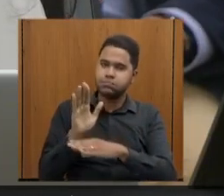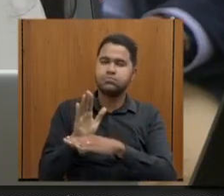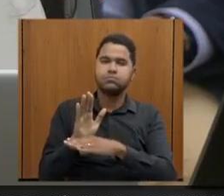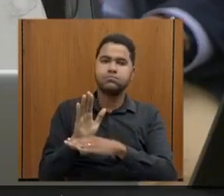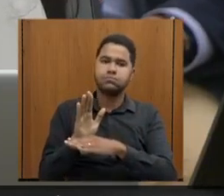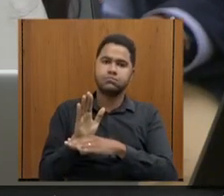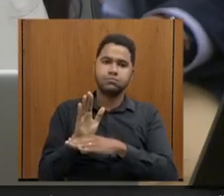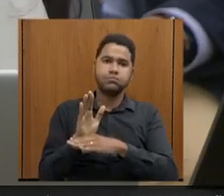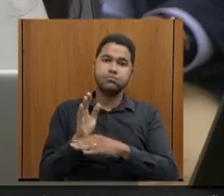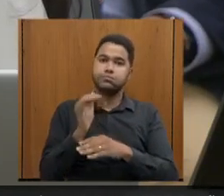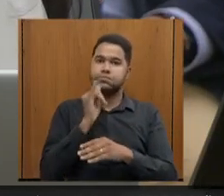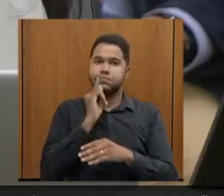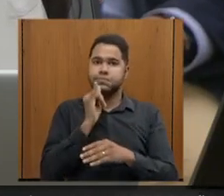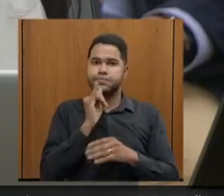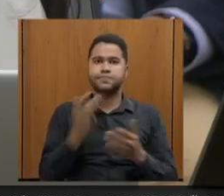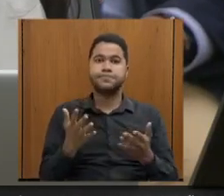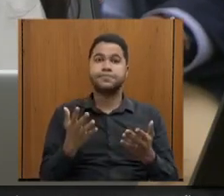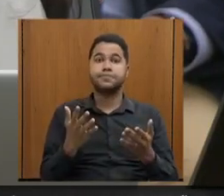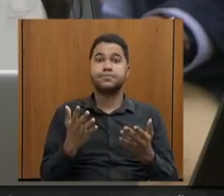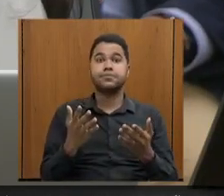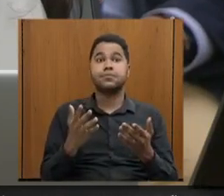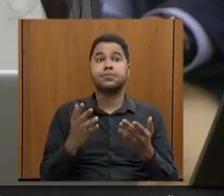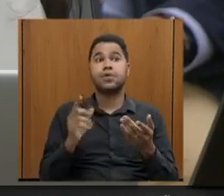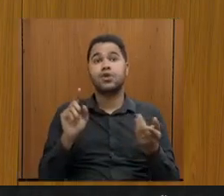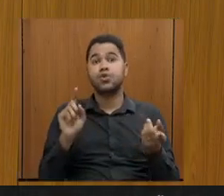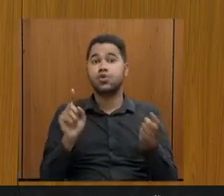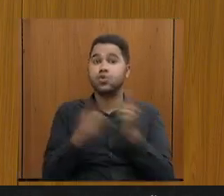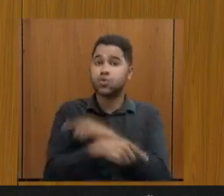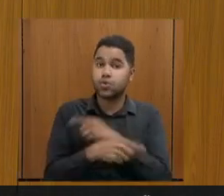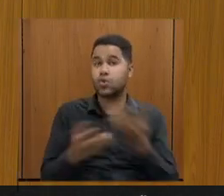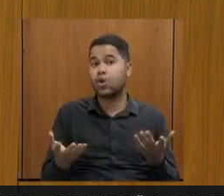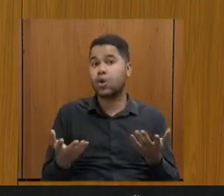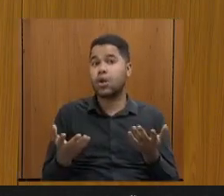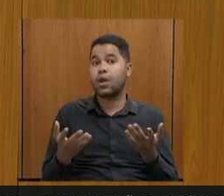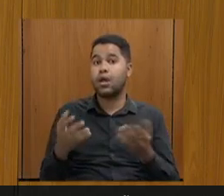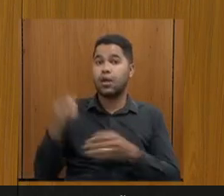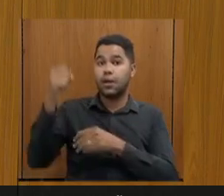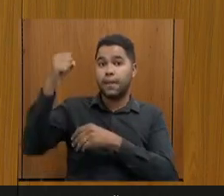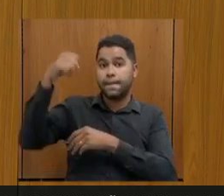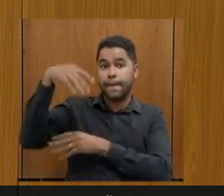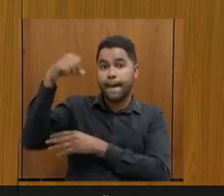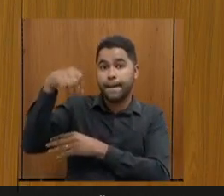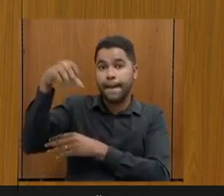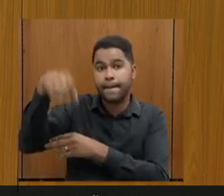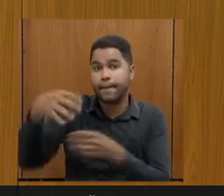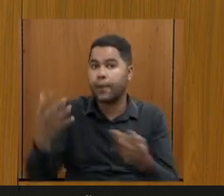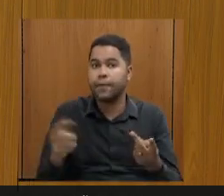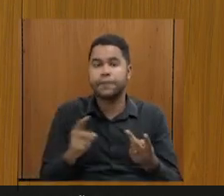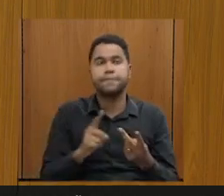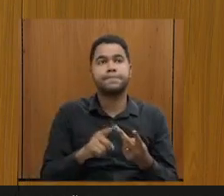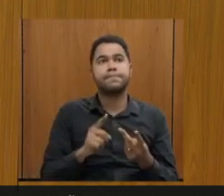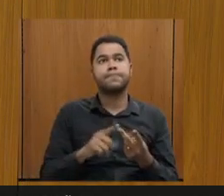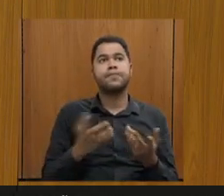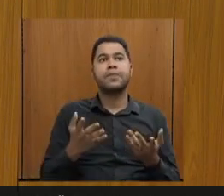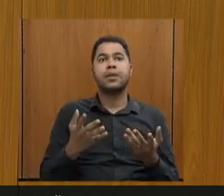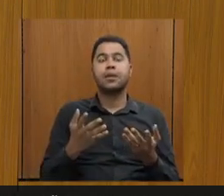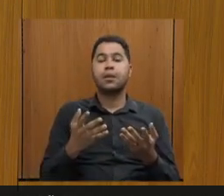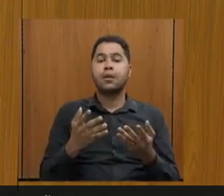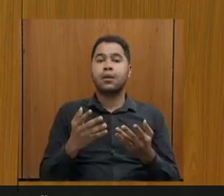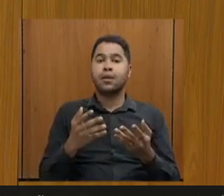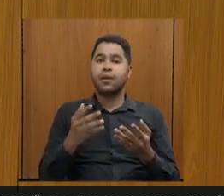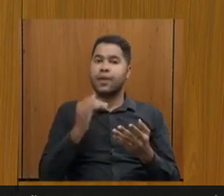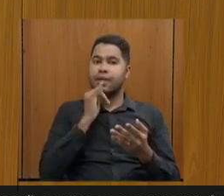eles em troca de postes que às vezes é necessário fazer né colocar ali o